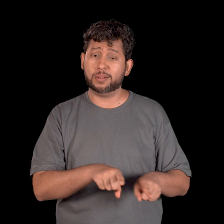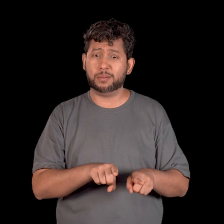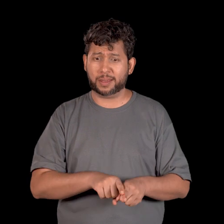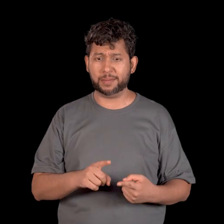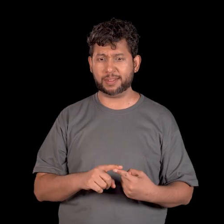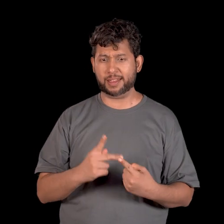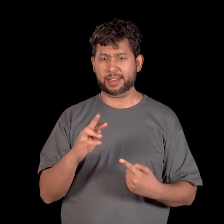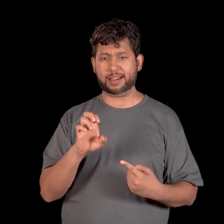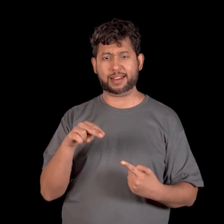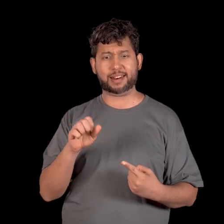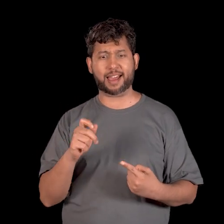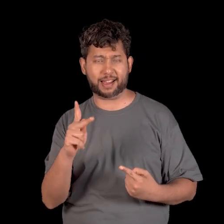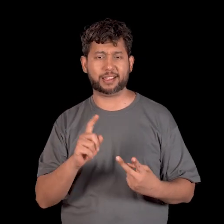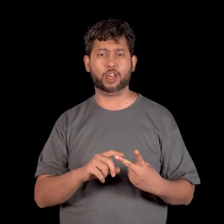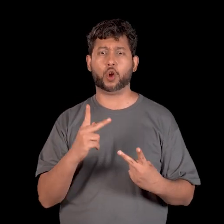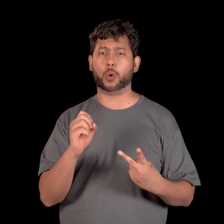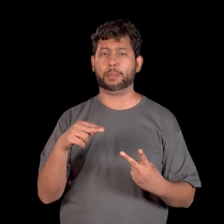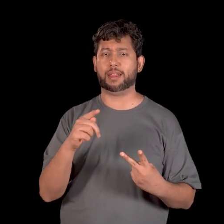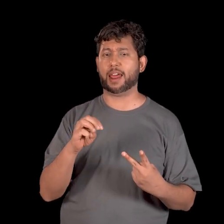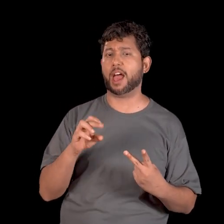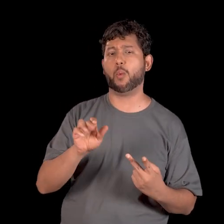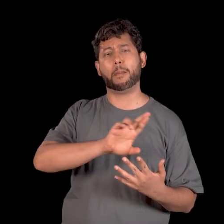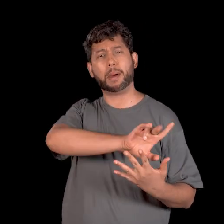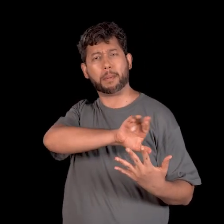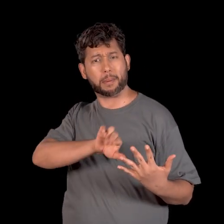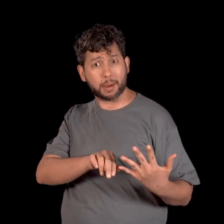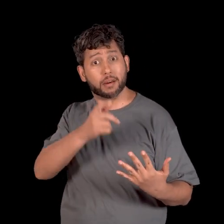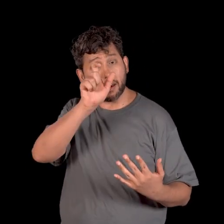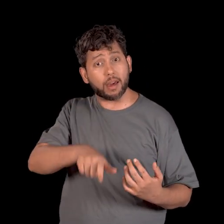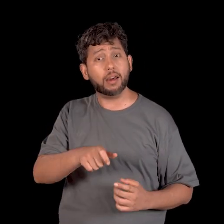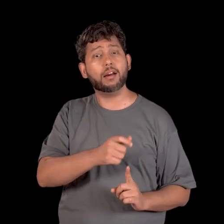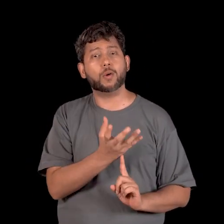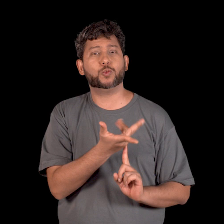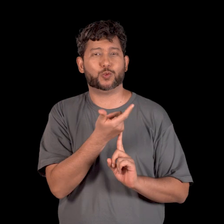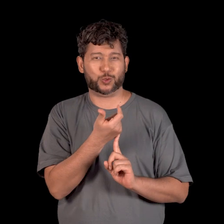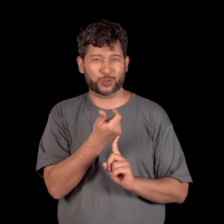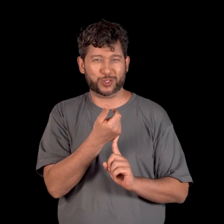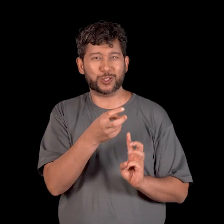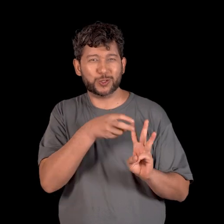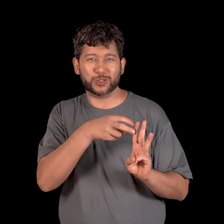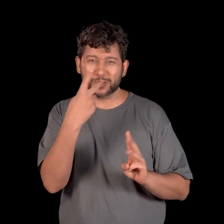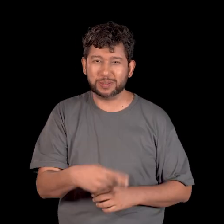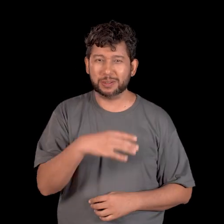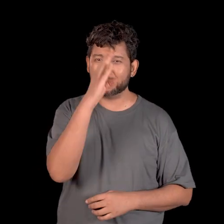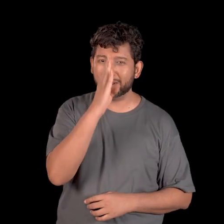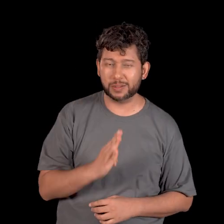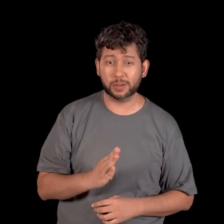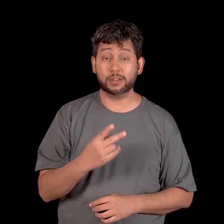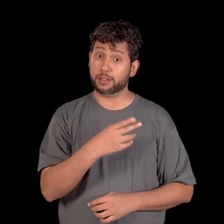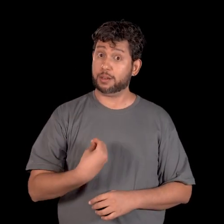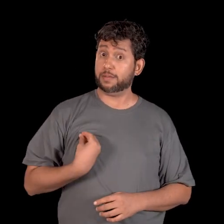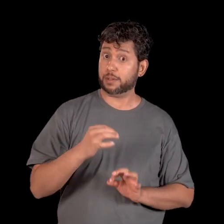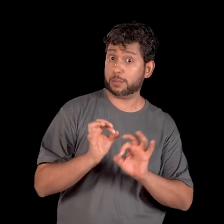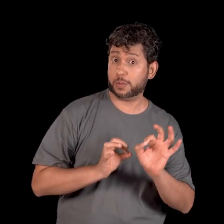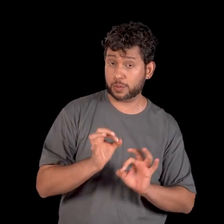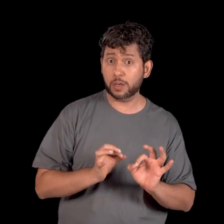econômica. Ailton Krenak, Daniel Munduruku e Davi Copenaua são alguns ativistas e artistas indígenas de destaque no Brasil,